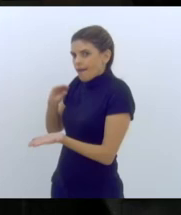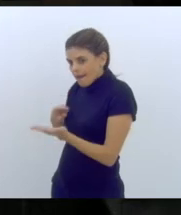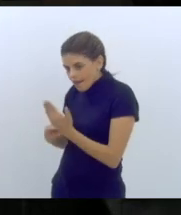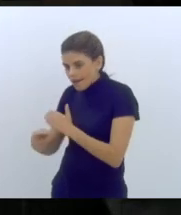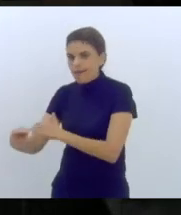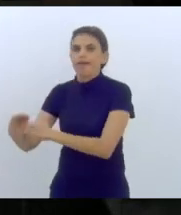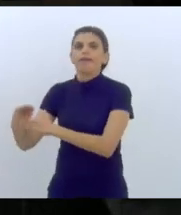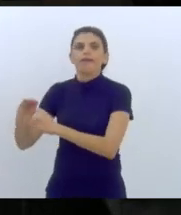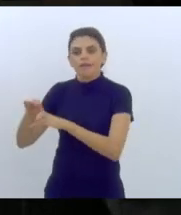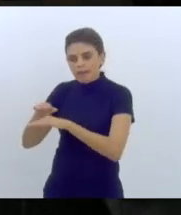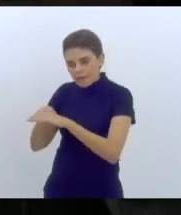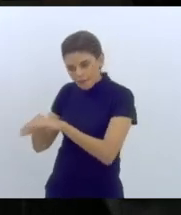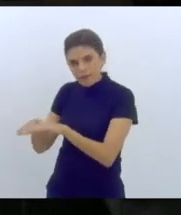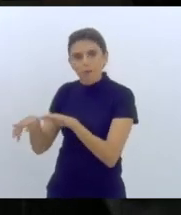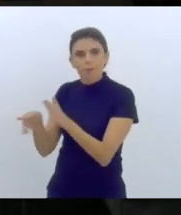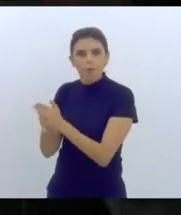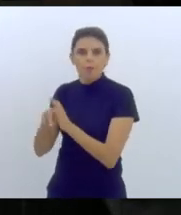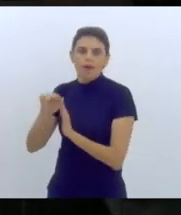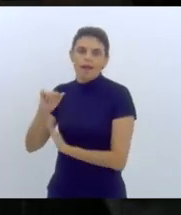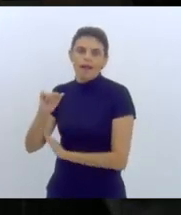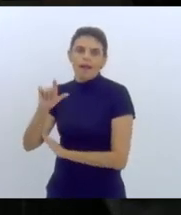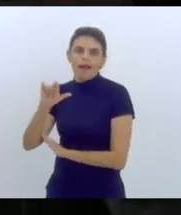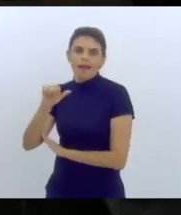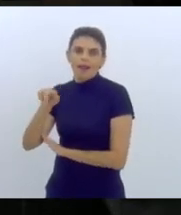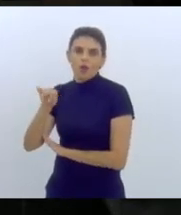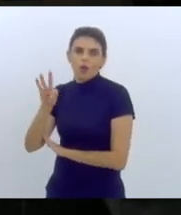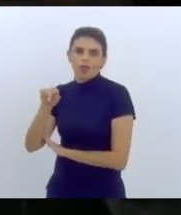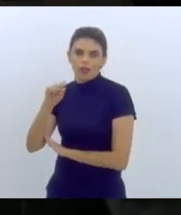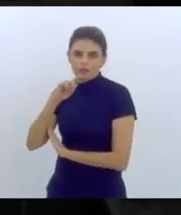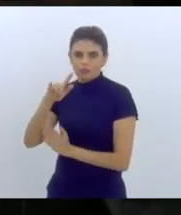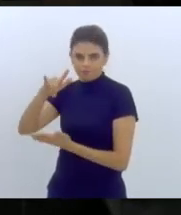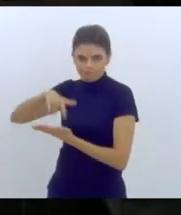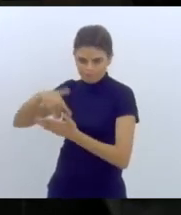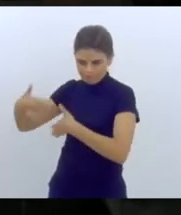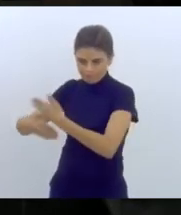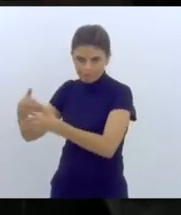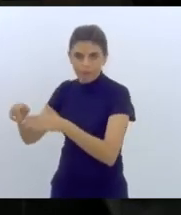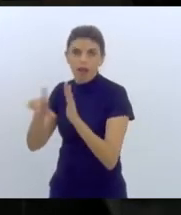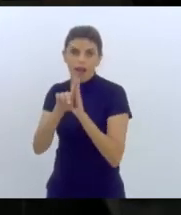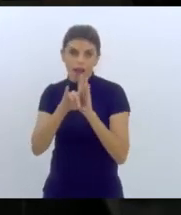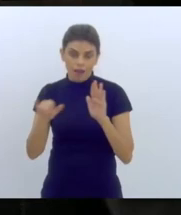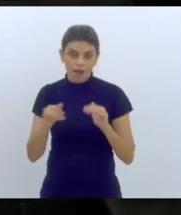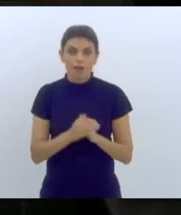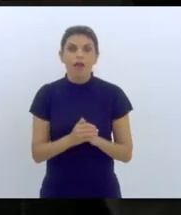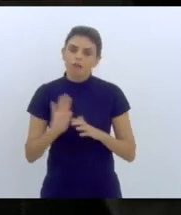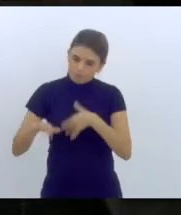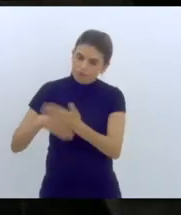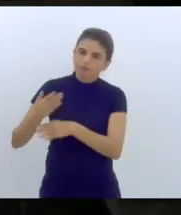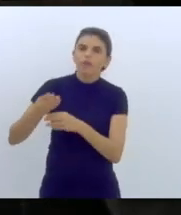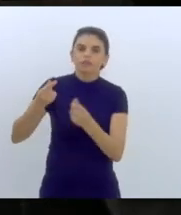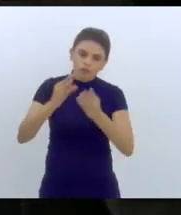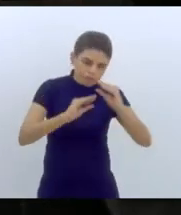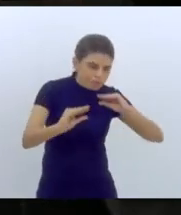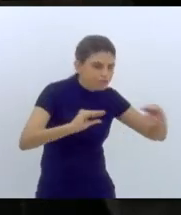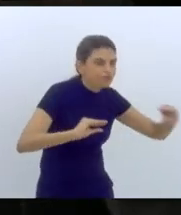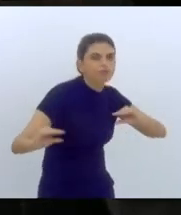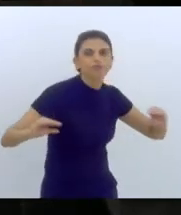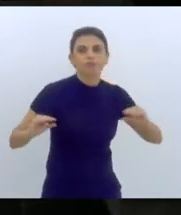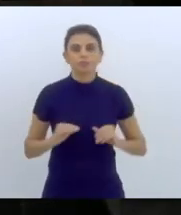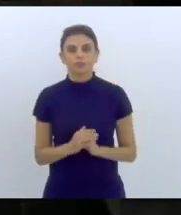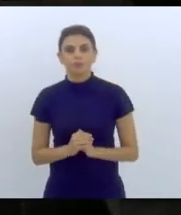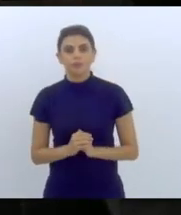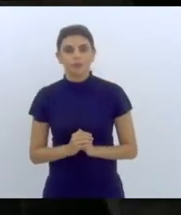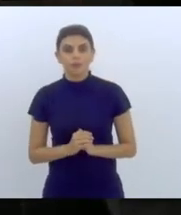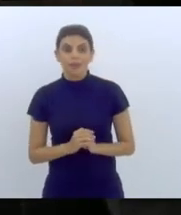as alíquotas definidas em lei. E aí se promove o repasse. Mas aí é